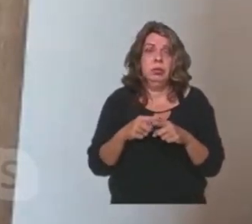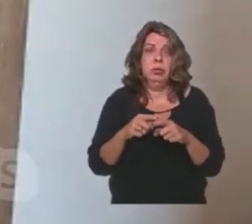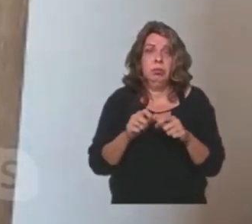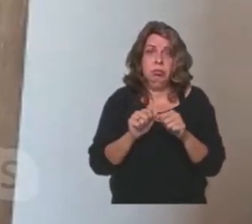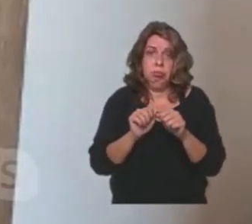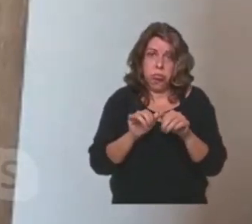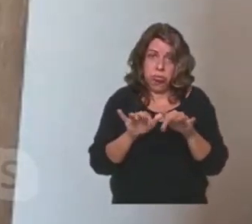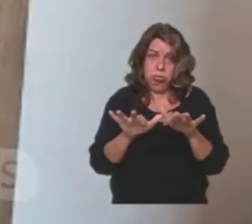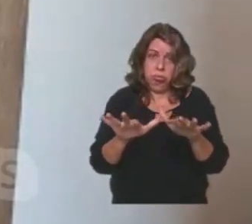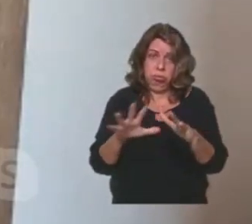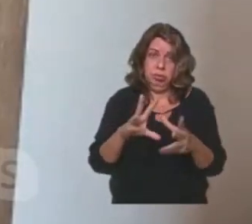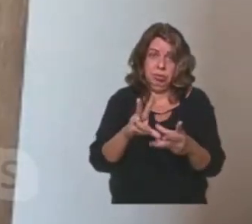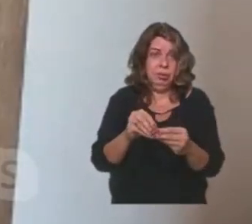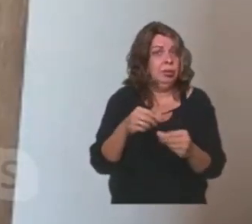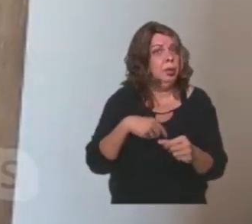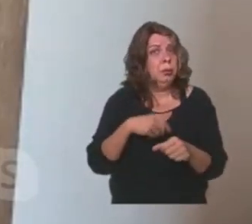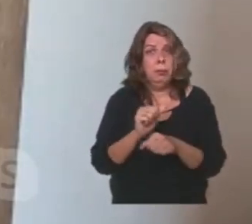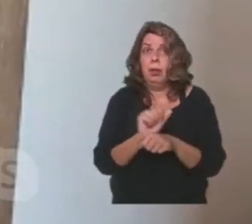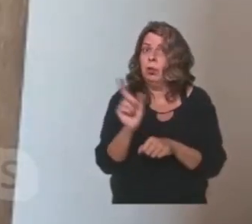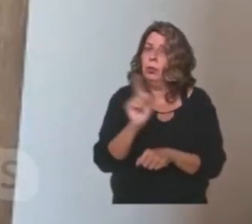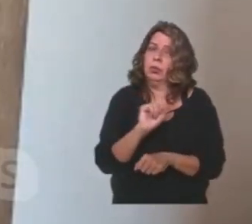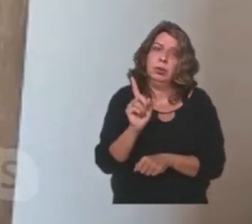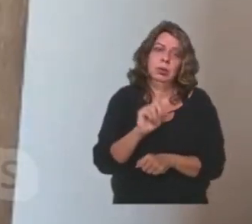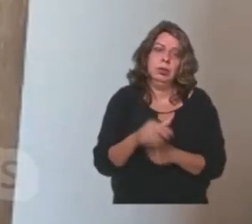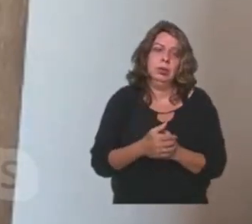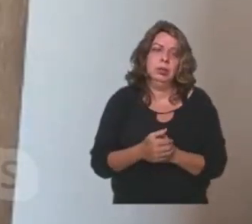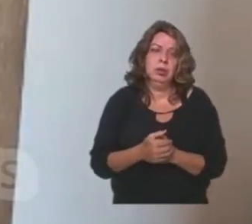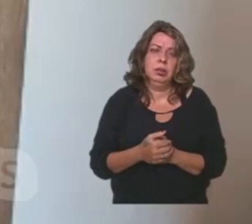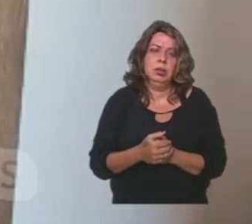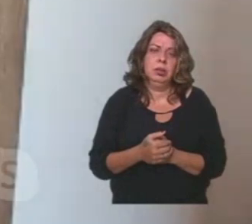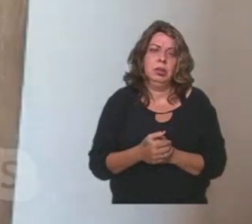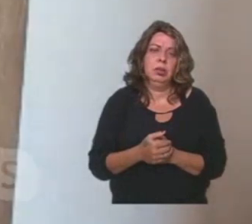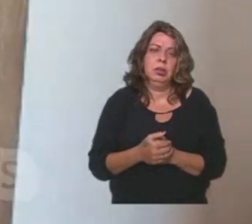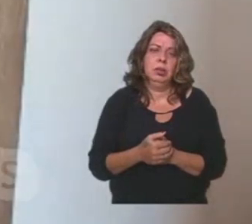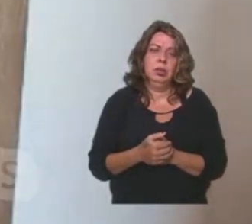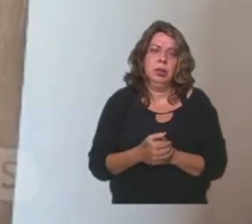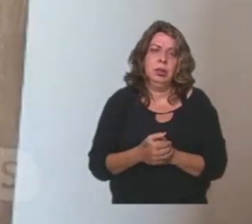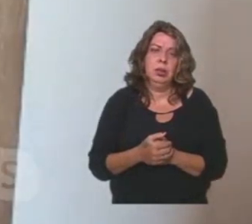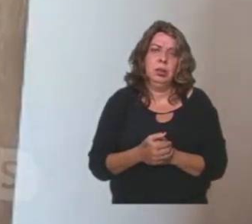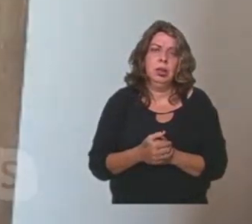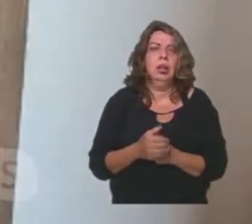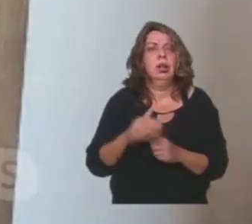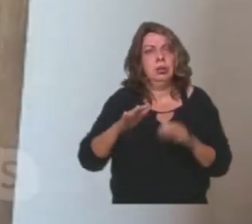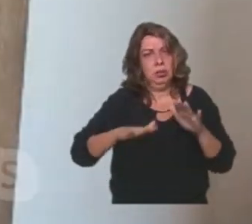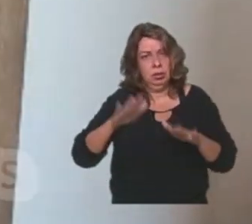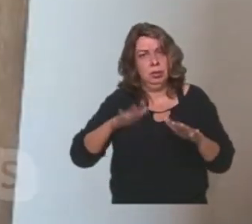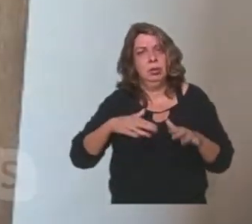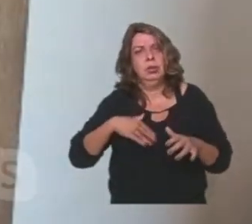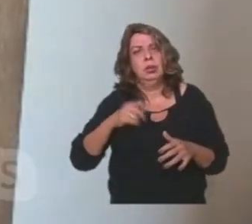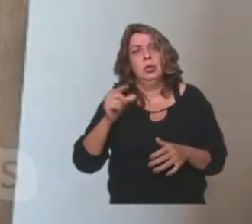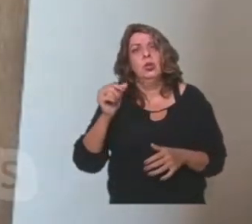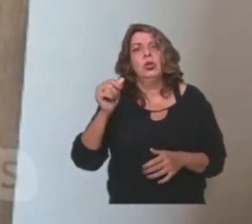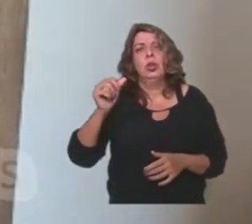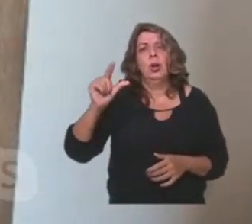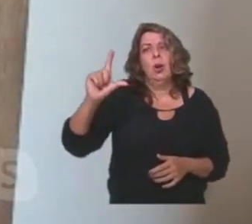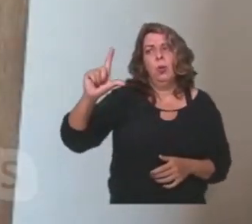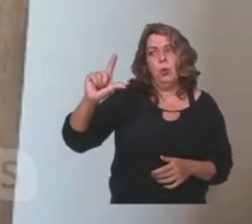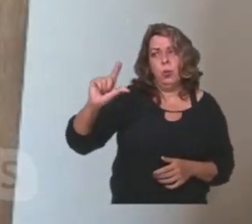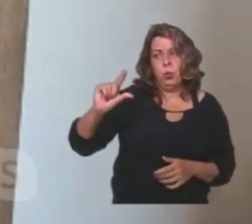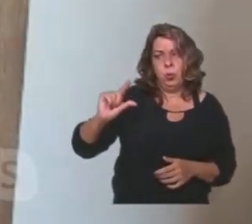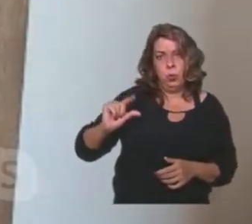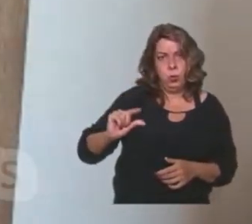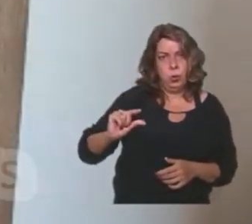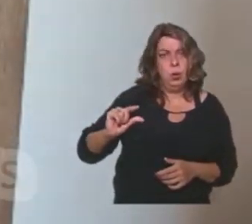você contribuir, porque as doações caíram já que durante esses meses. A gente compreende a sua ação, que é difícil para todo mundo. Sim. Mas